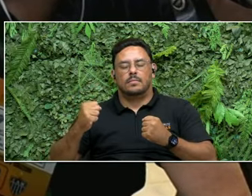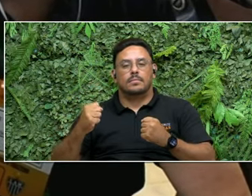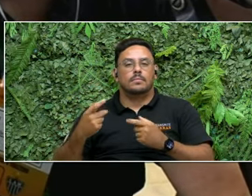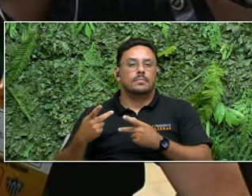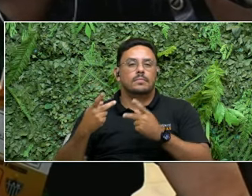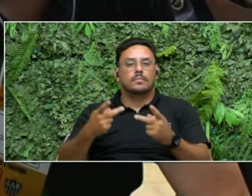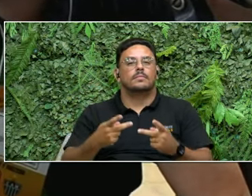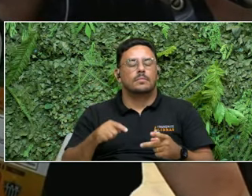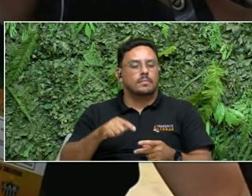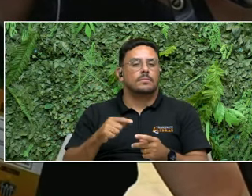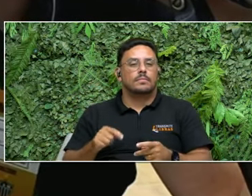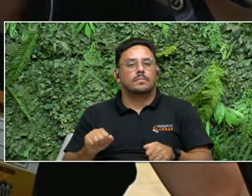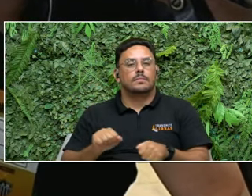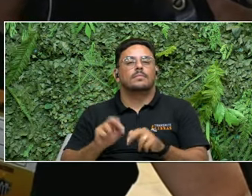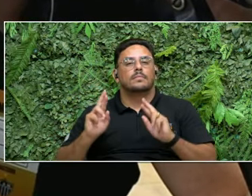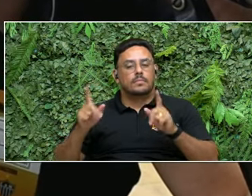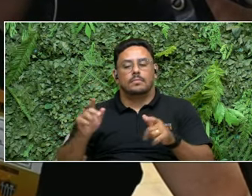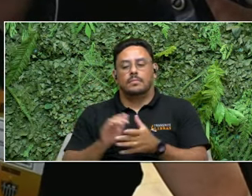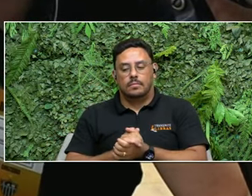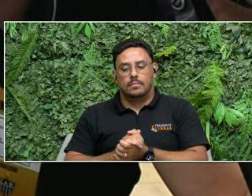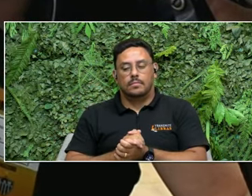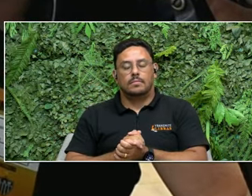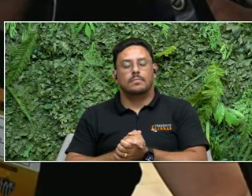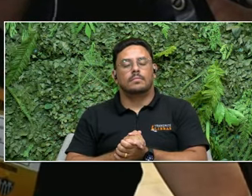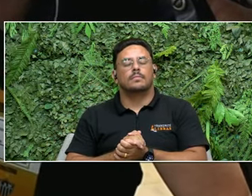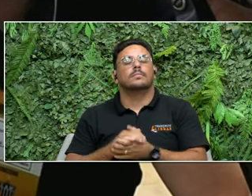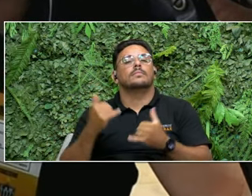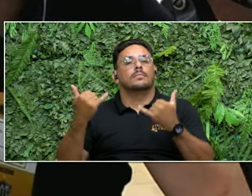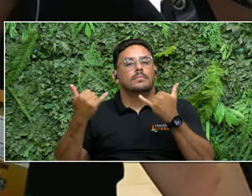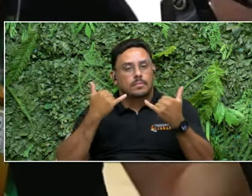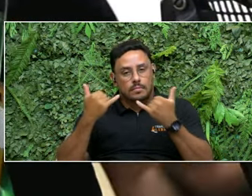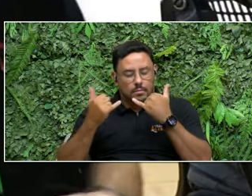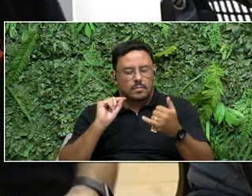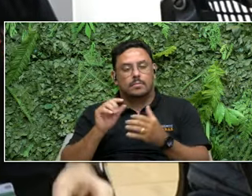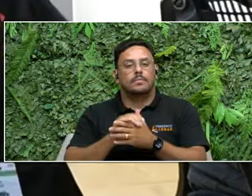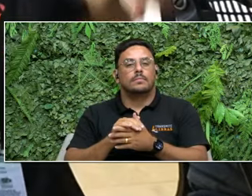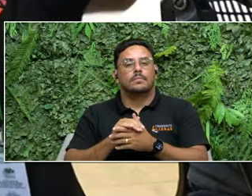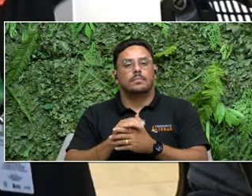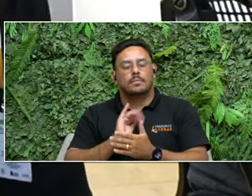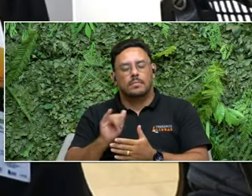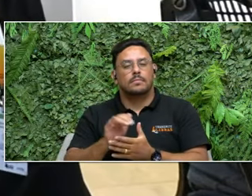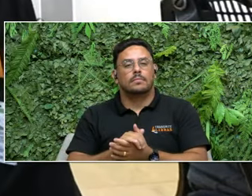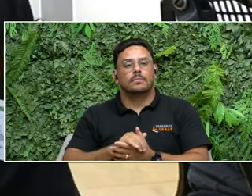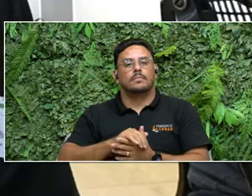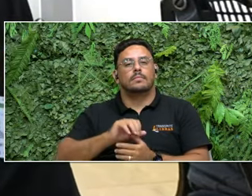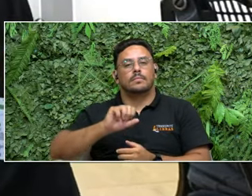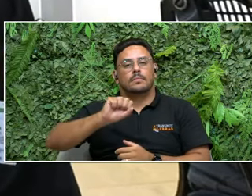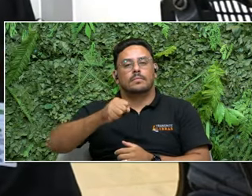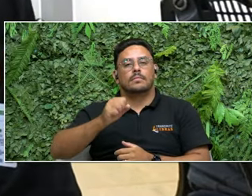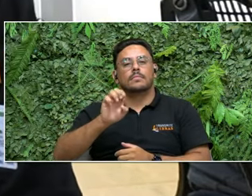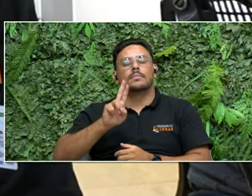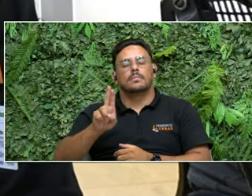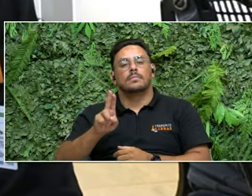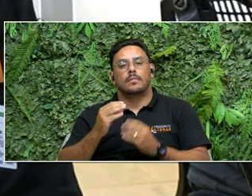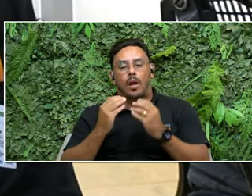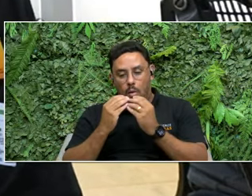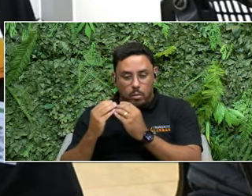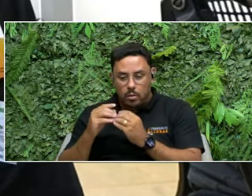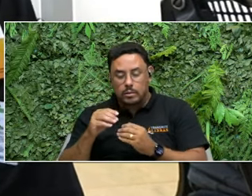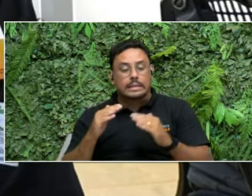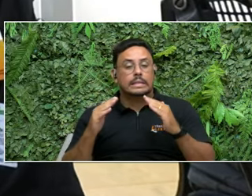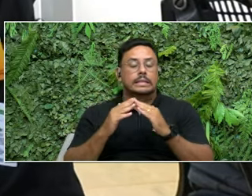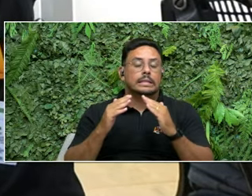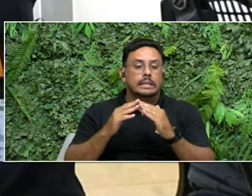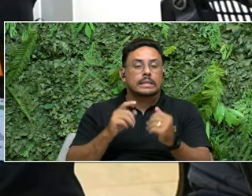fizeram a diferença aqui no no faturamento informação aqui numa jogada de quem de seu Burger filhão você tá em casa agora morrendo de